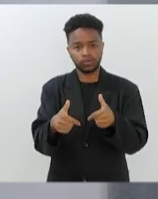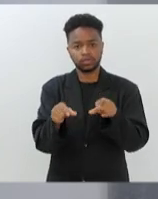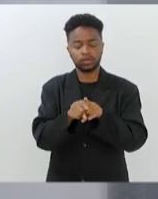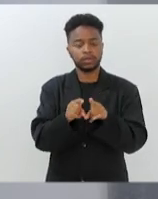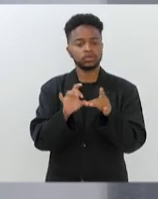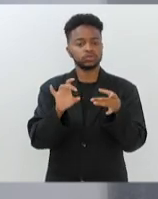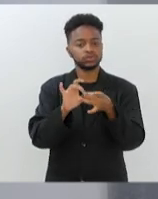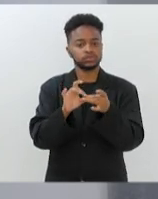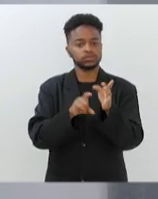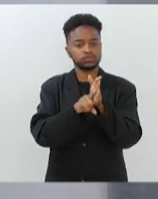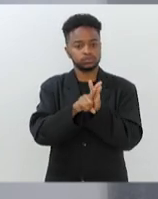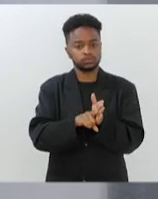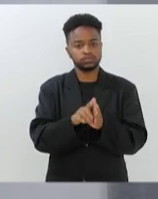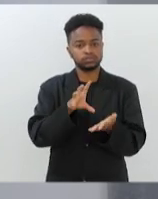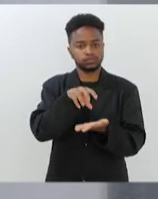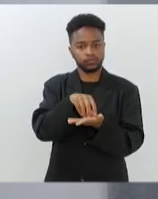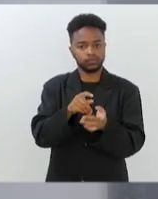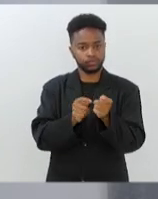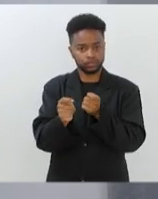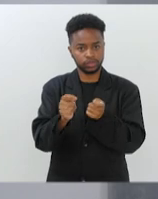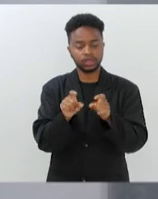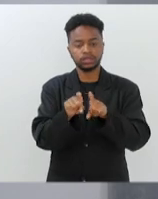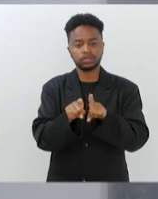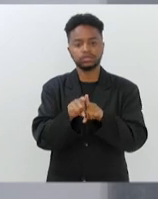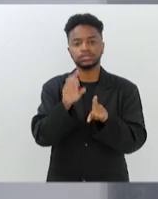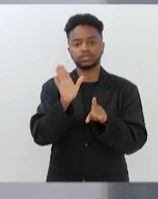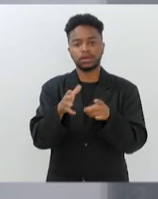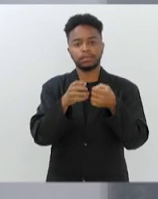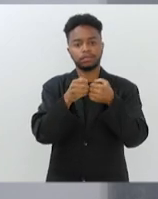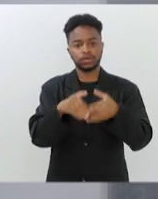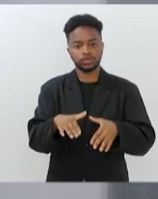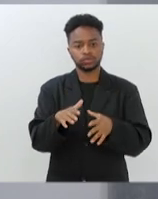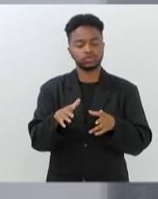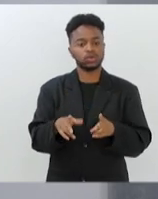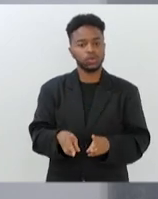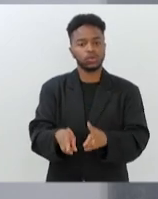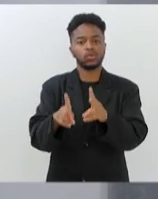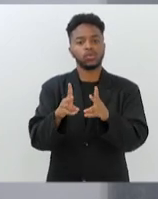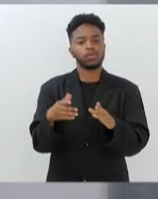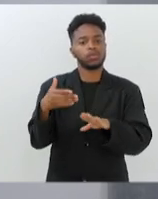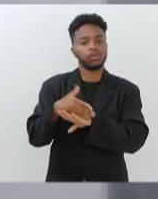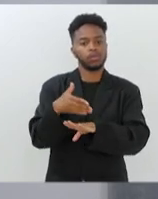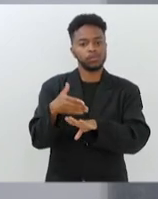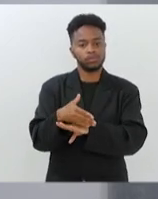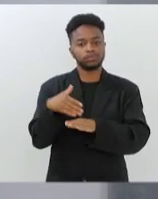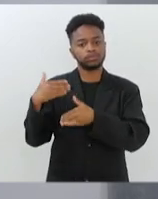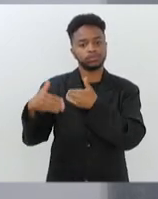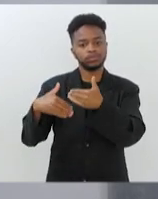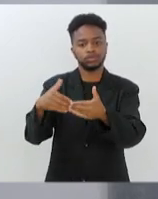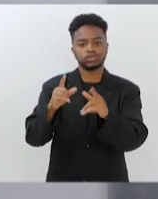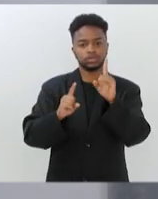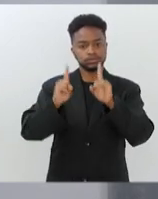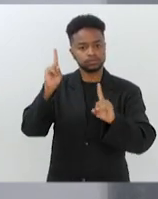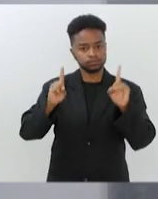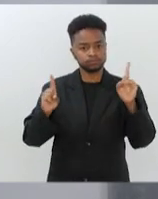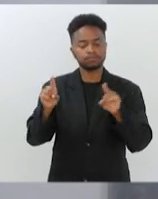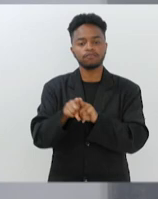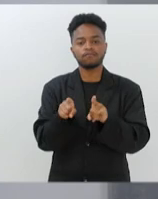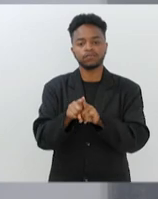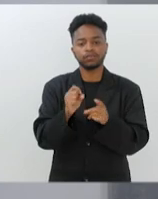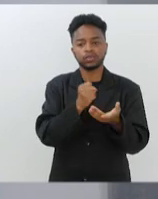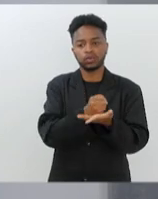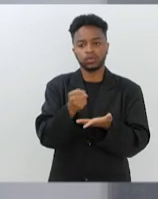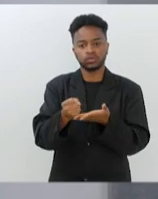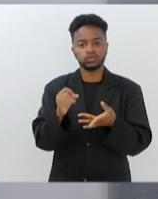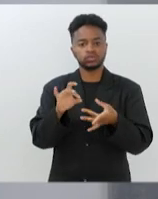órgãos de controle e que já causaram danos ao erário continuarem participando dos processos licitatórios e contratando com